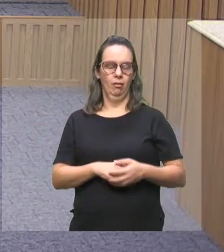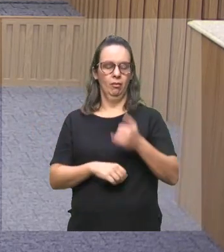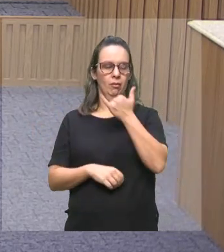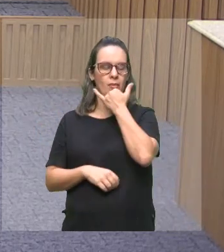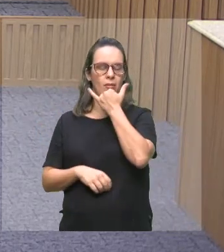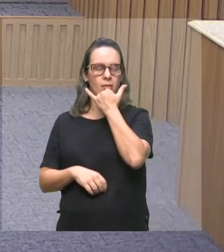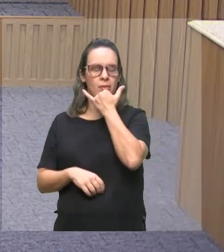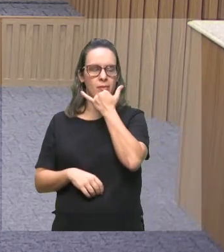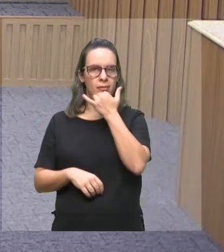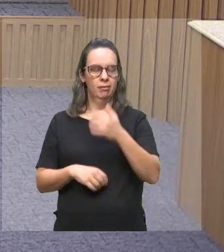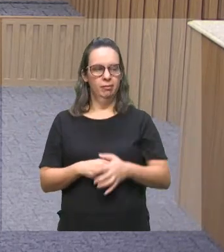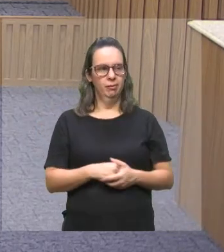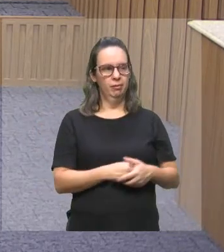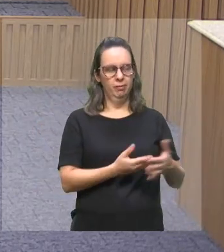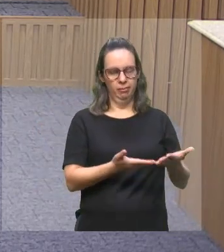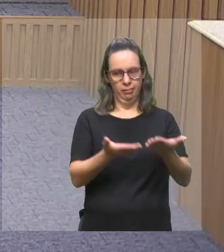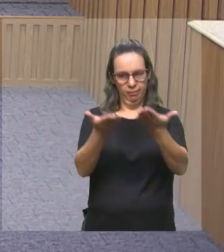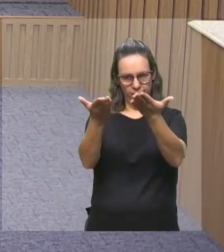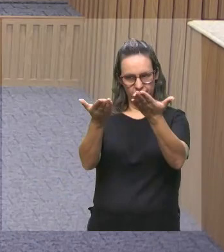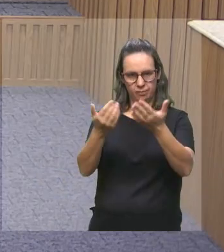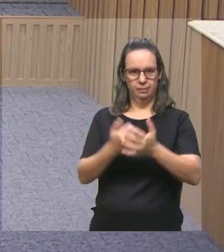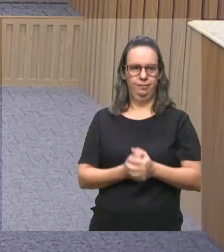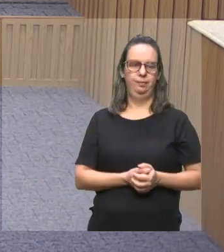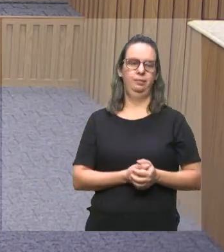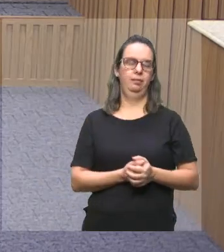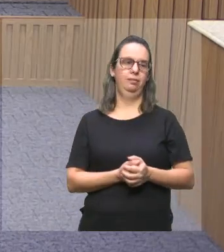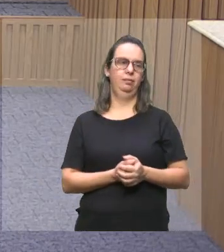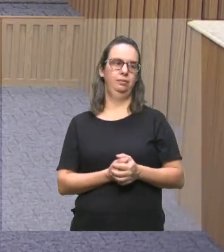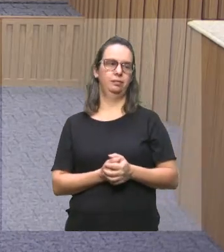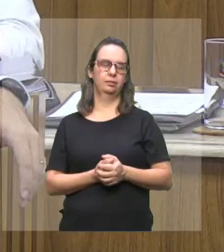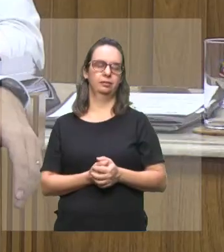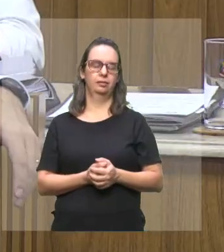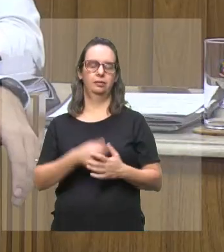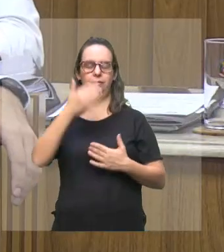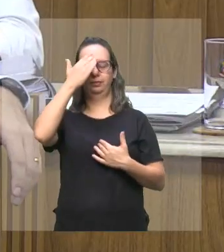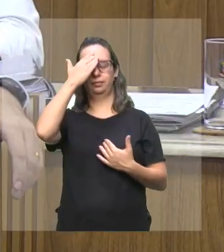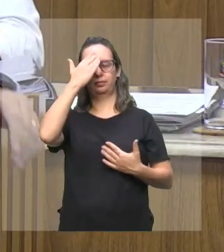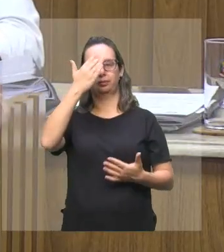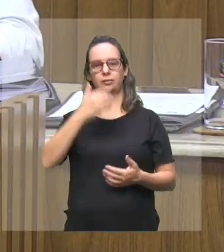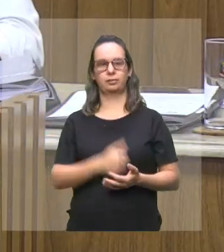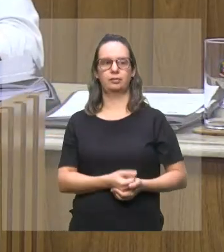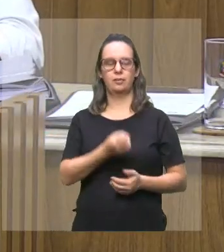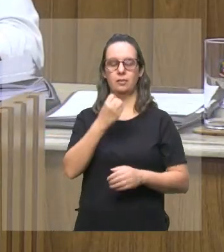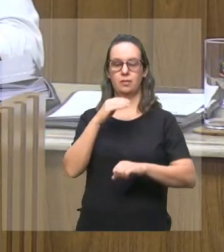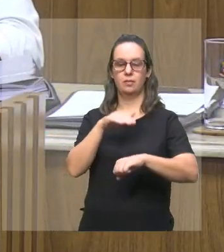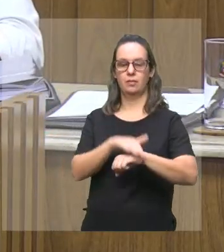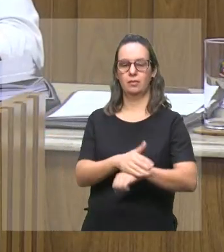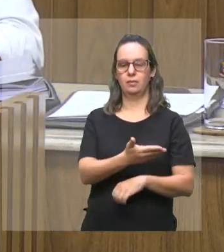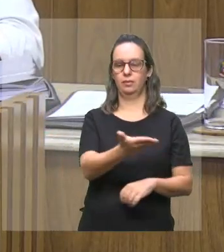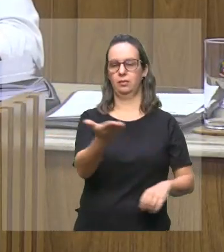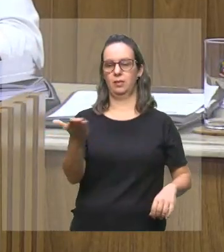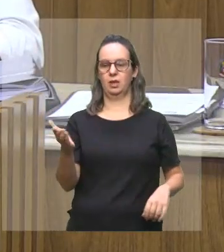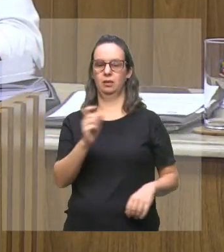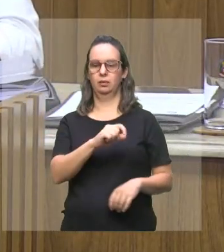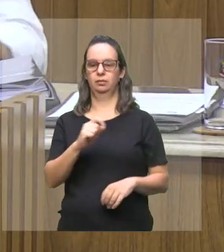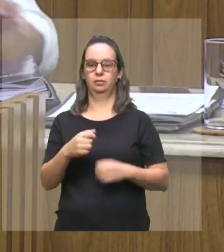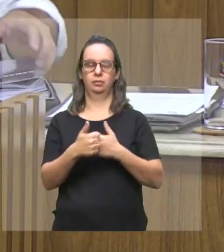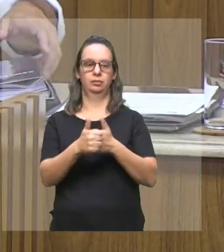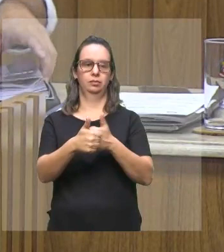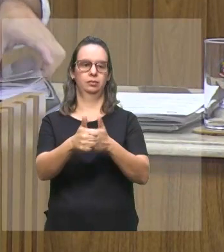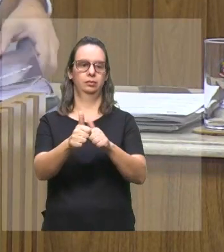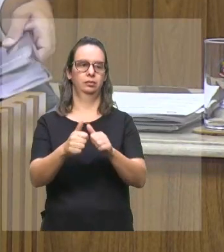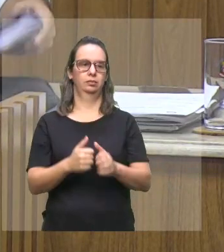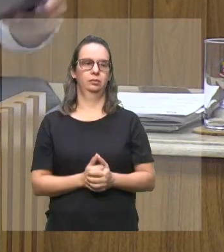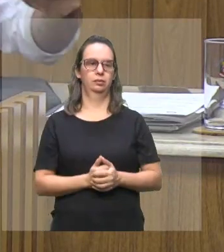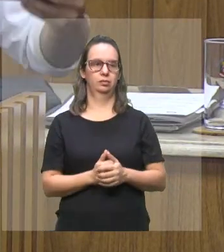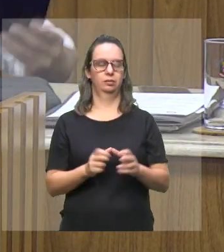Com a palavra, o vereador Vinícius Simes. Desculpa, vereador Vinícius. Obrigado, senhor presidente. Boa noite a todos, boa noite a todas, a quem nos acompanha pelos canais